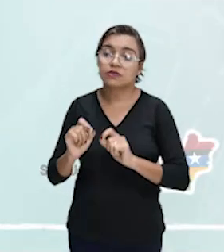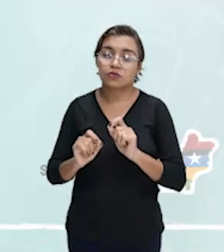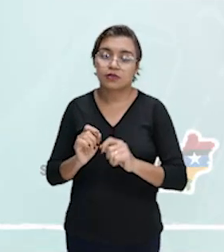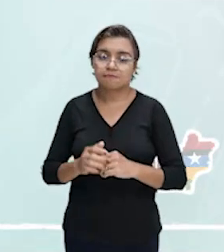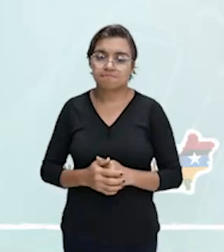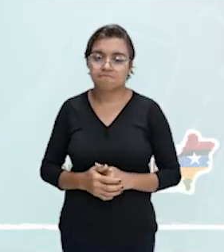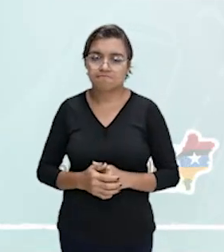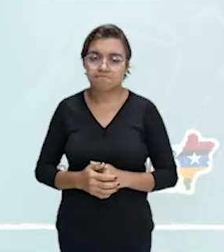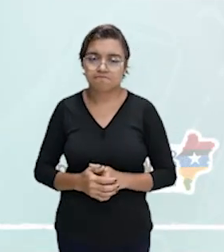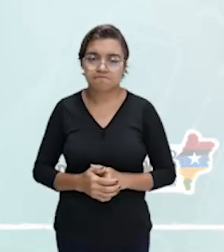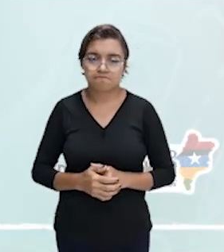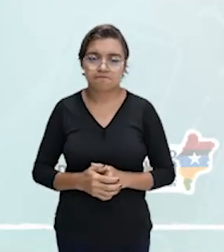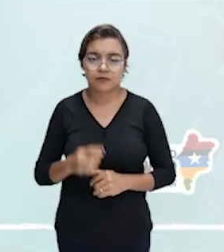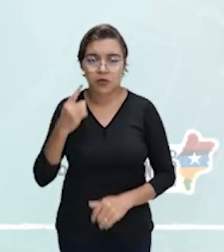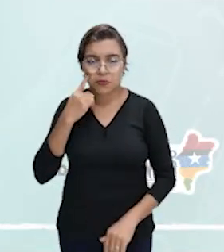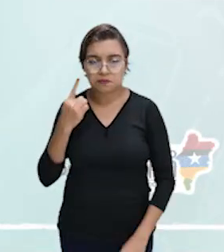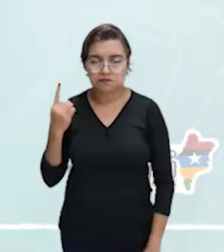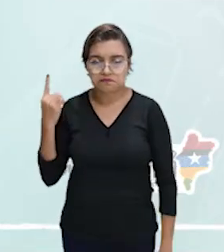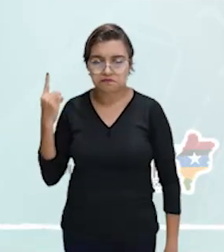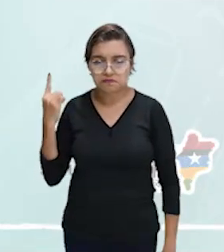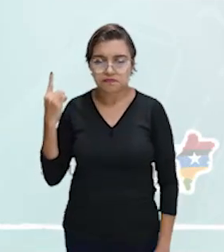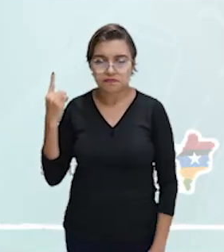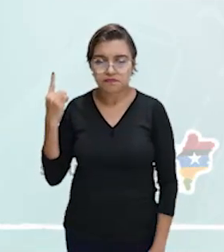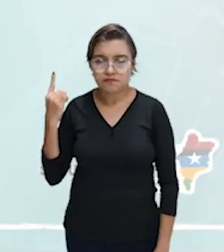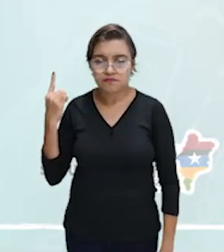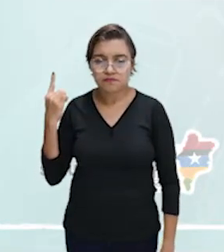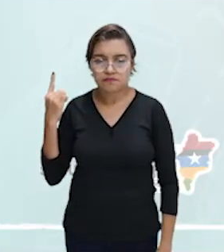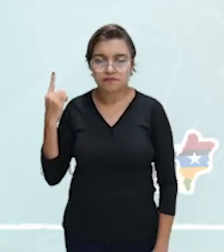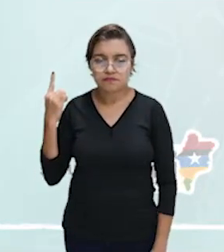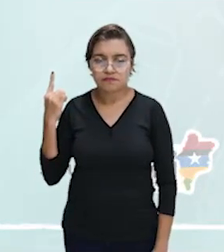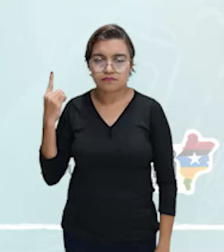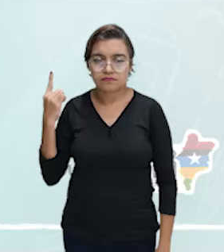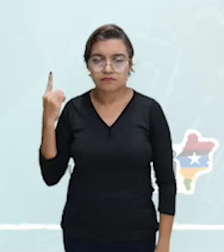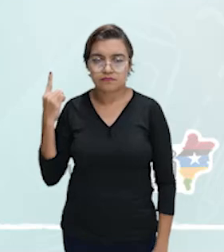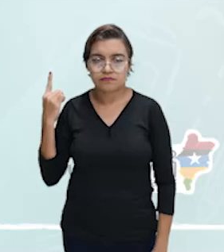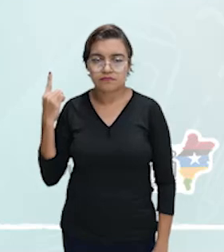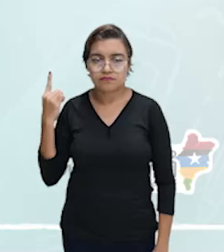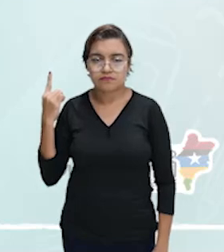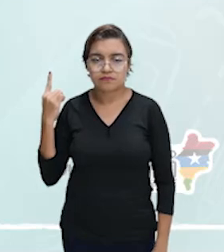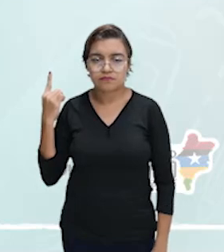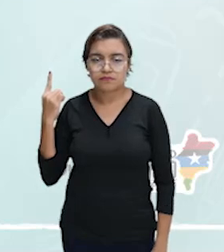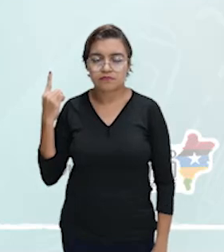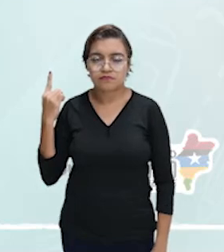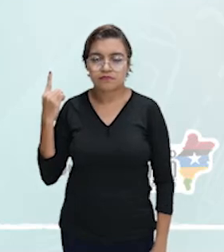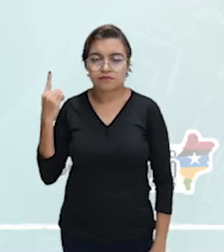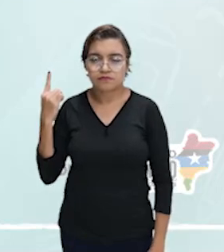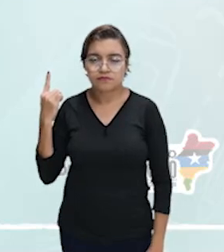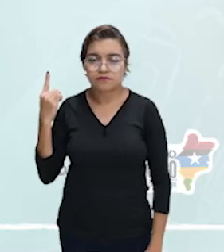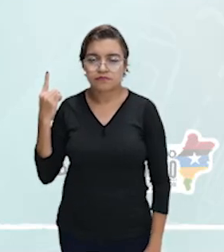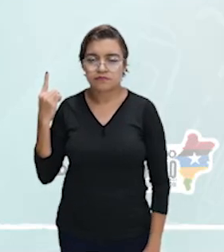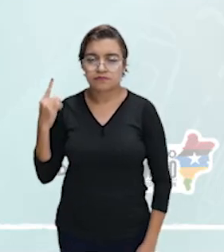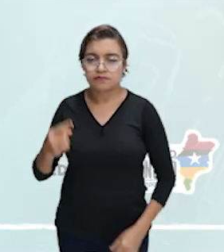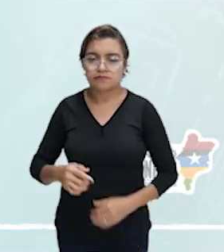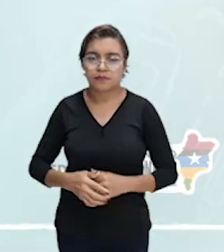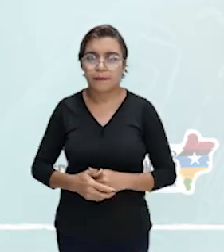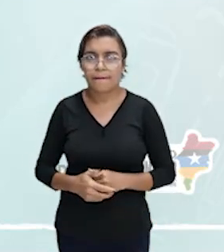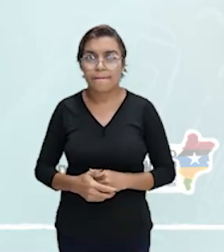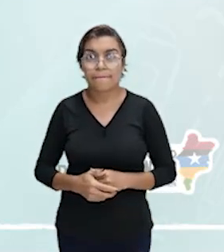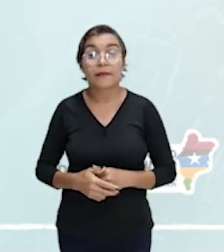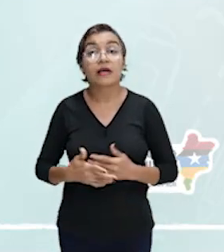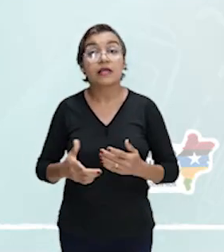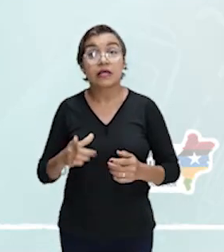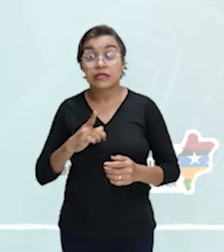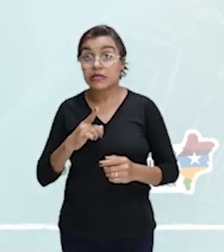disputar mais competições e chegar a resultados melhores, além de manter a técnica em desenvolvimento